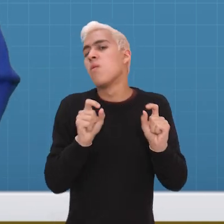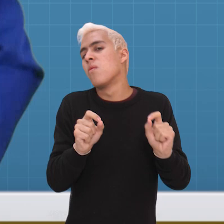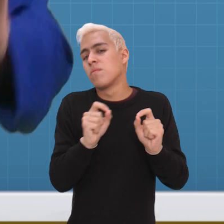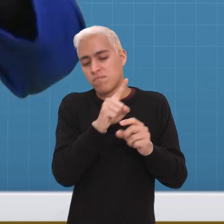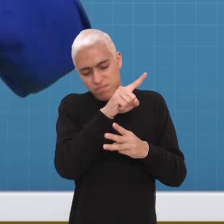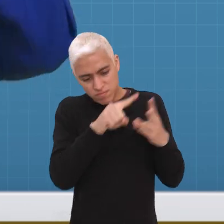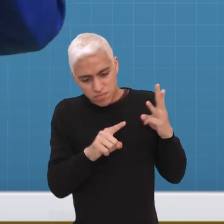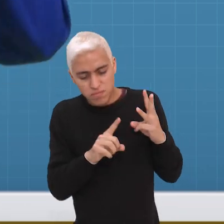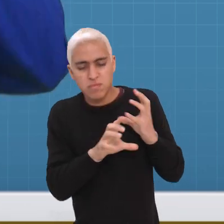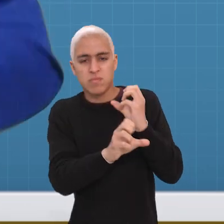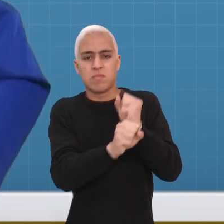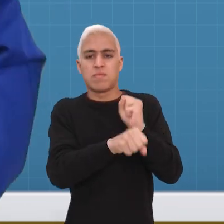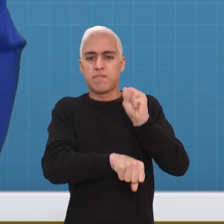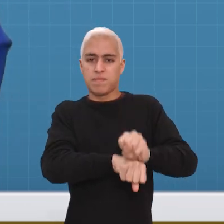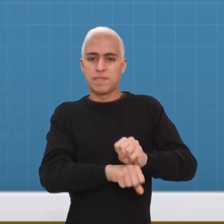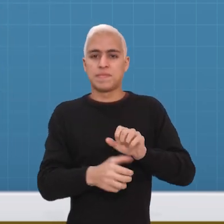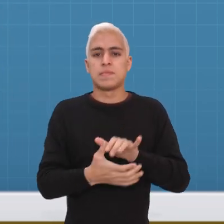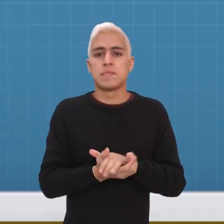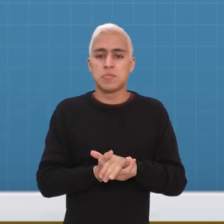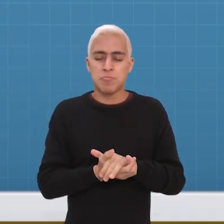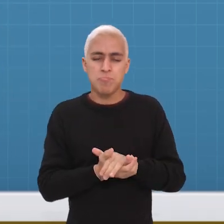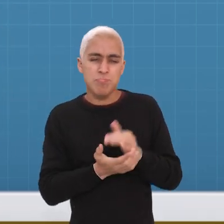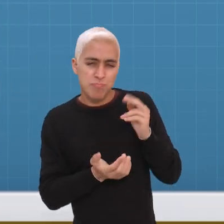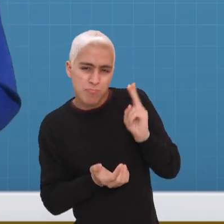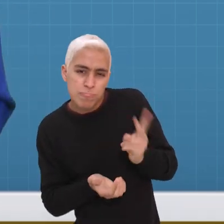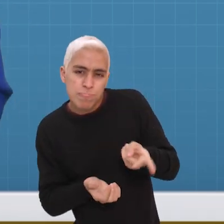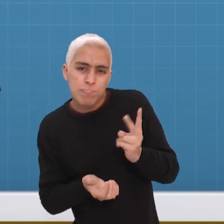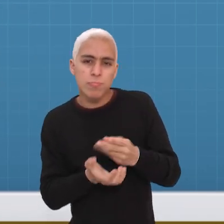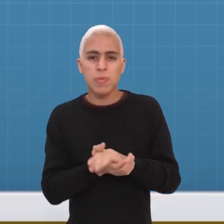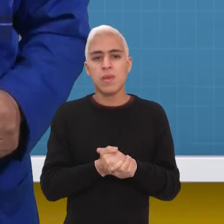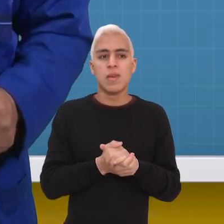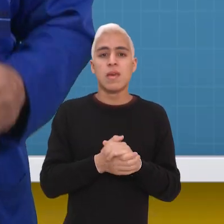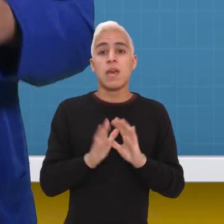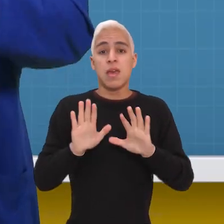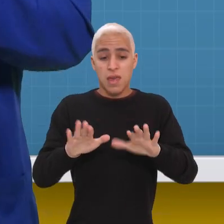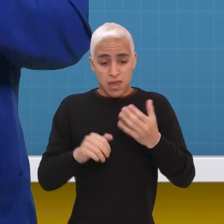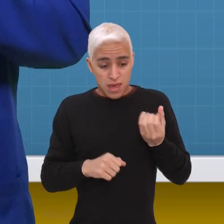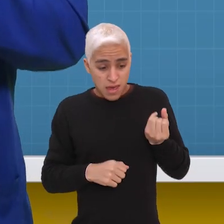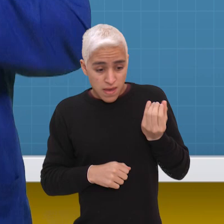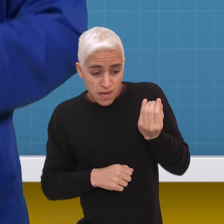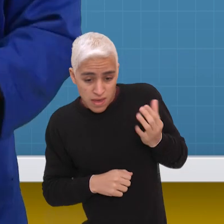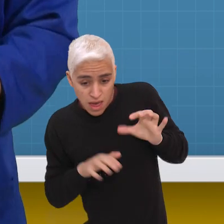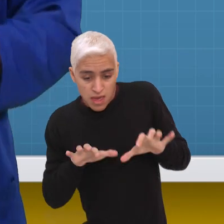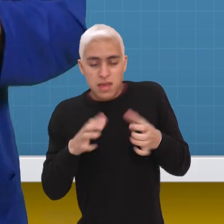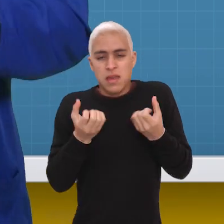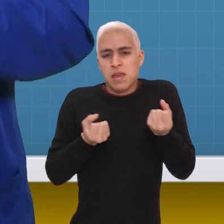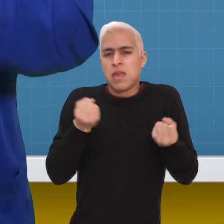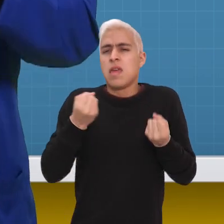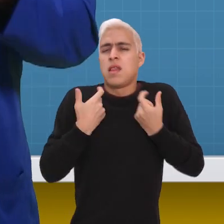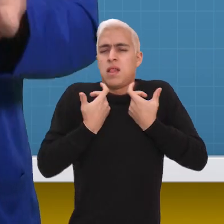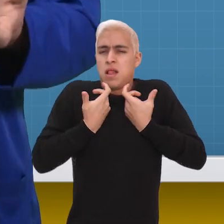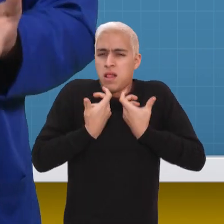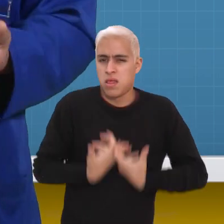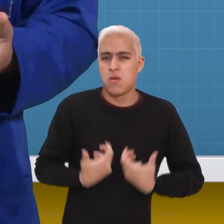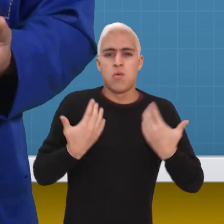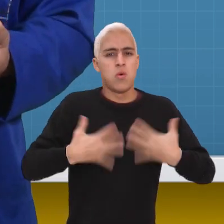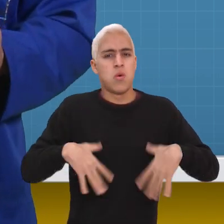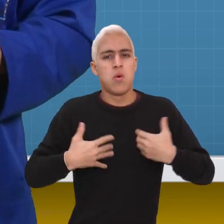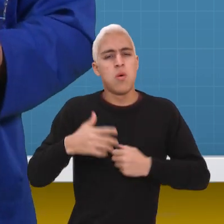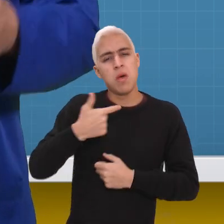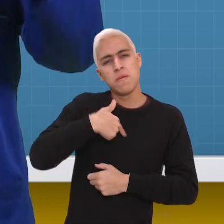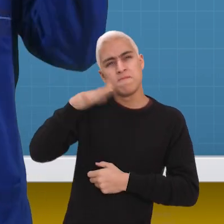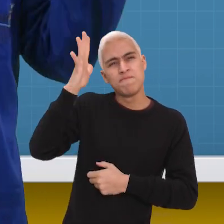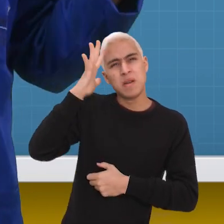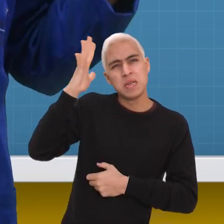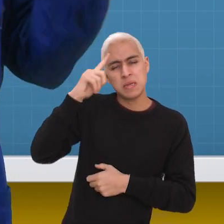em Brasília, fazendo as 3 paradas que falamos, né? Mas vamos seguir em frente então. Uma viagem de carro assim é cansativo,